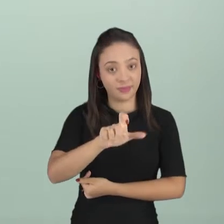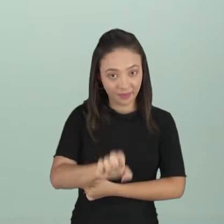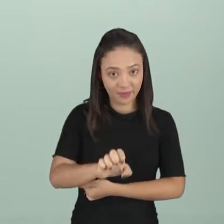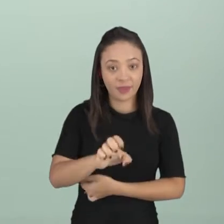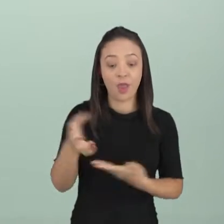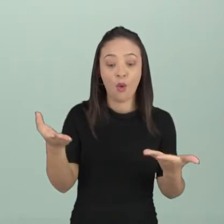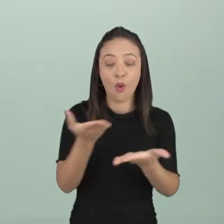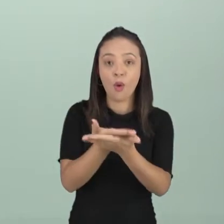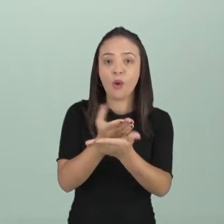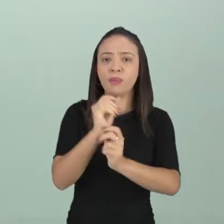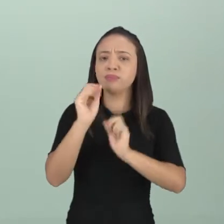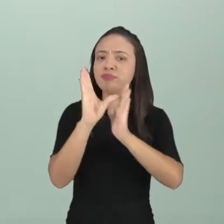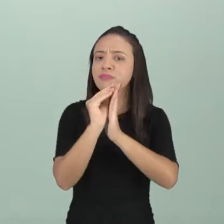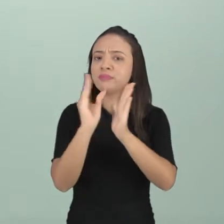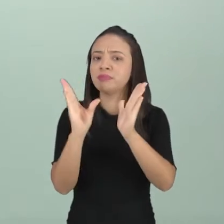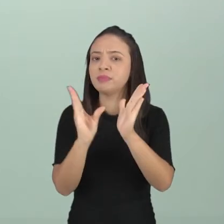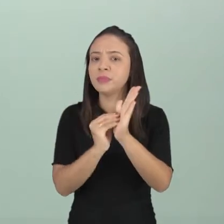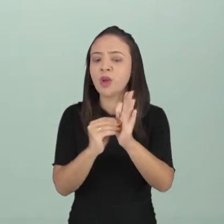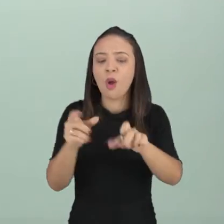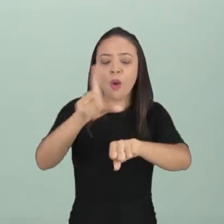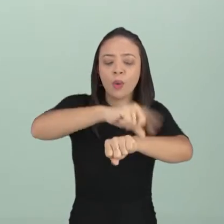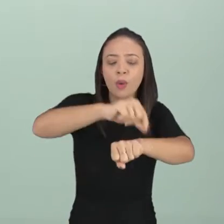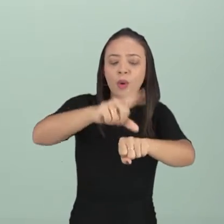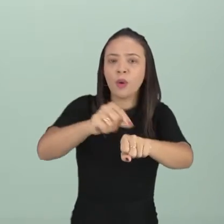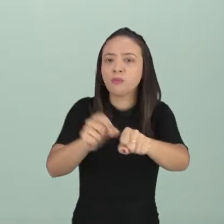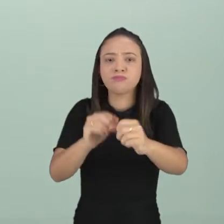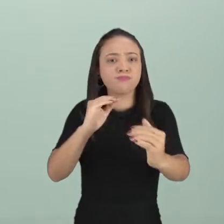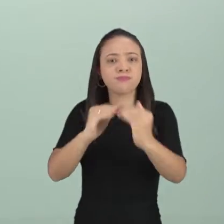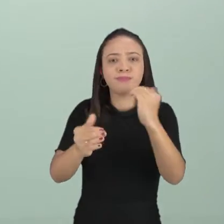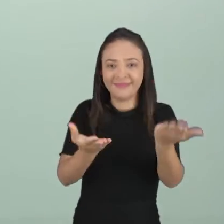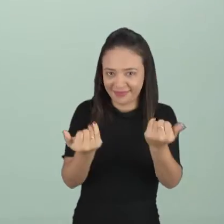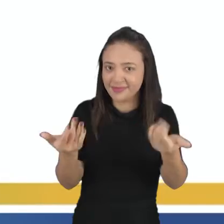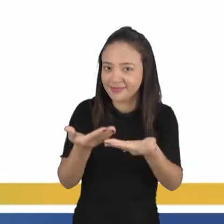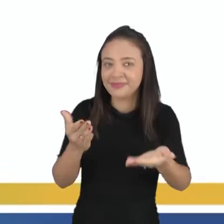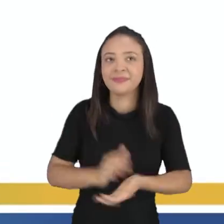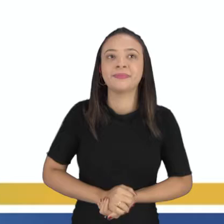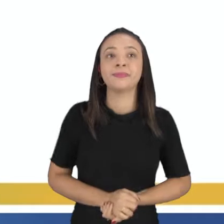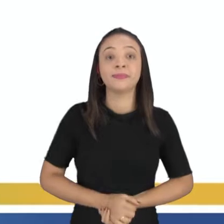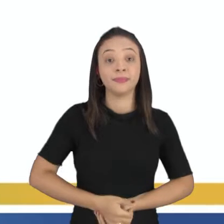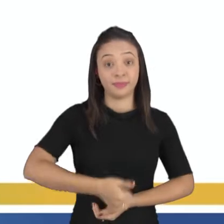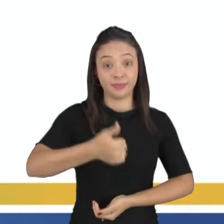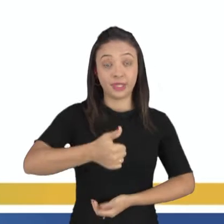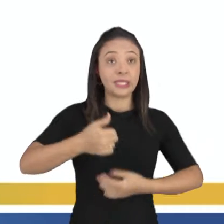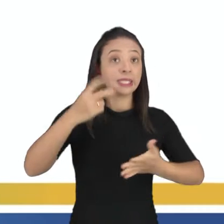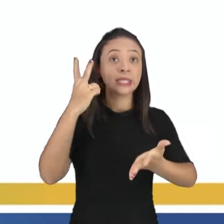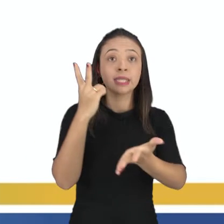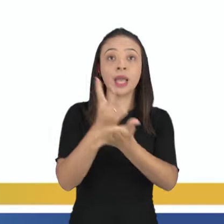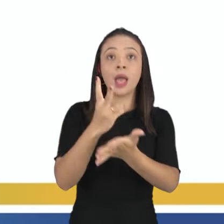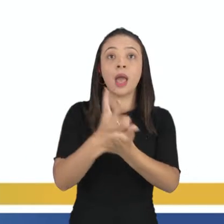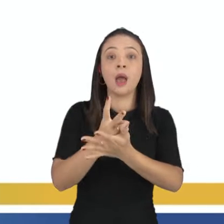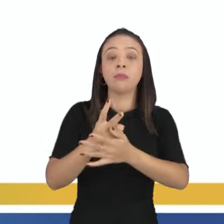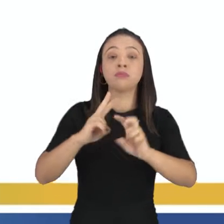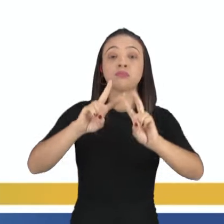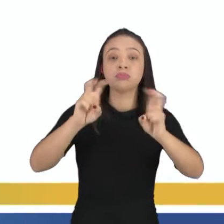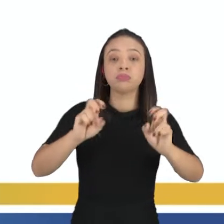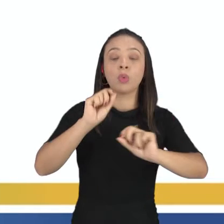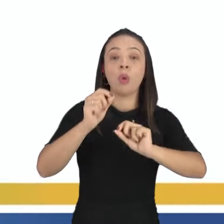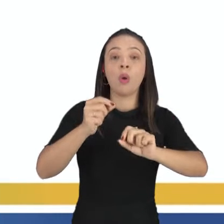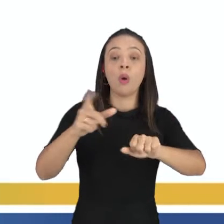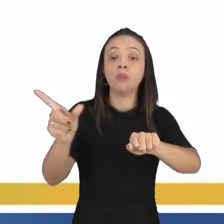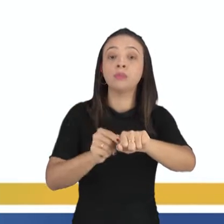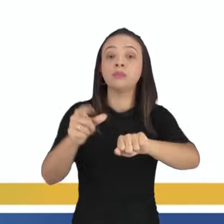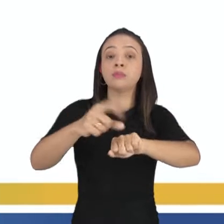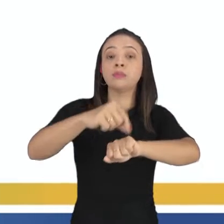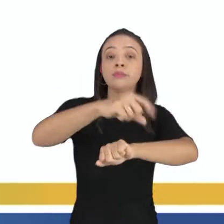nosso conteúdo hoje é contra-argumentação. Vamos lá? Primeiro, todas as vezes que nós falarmos de